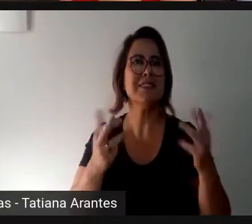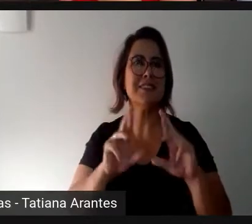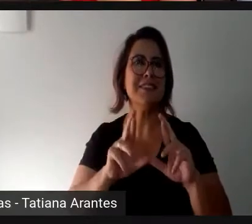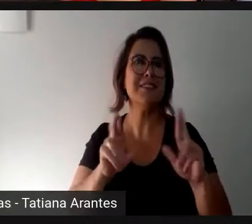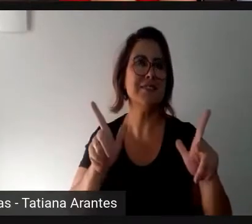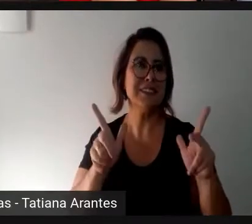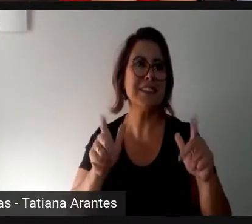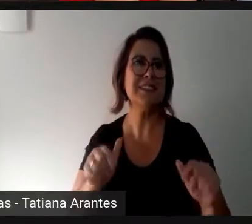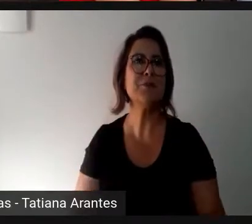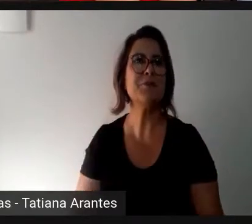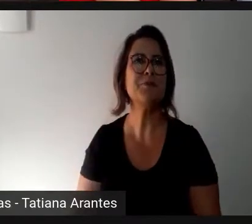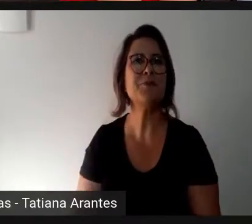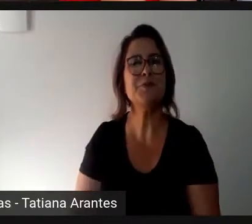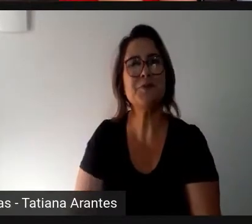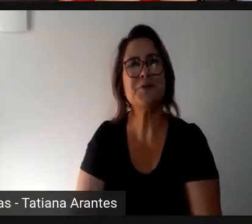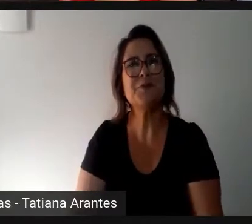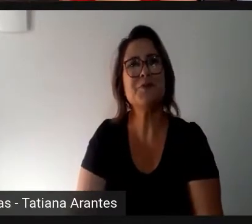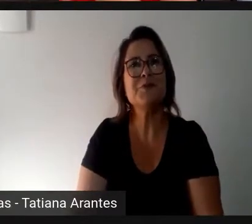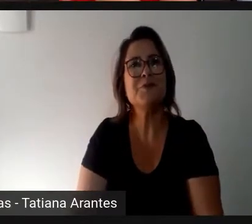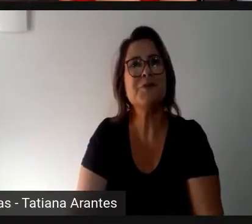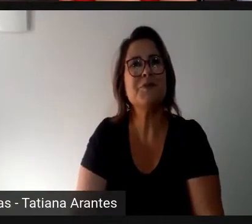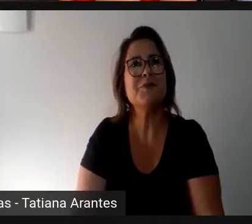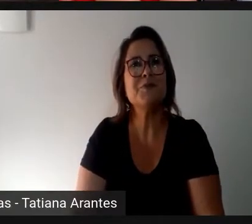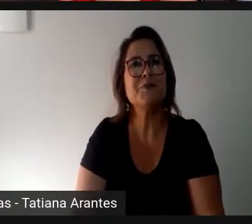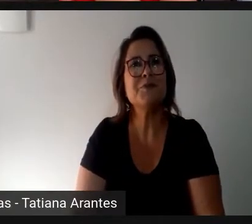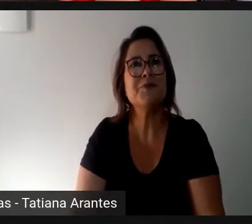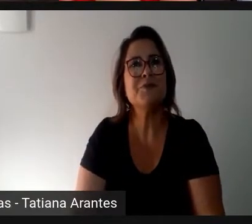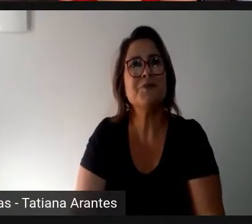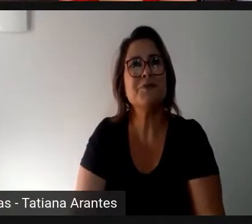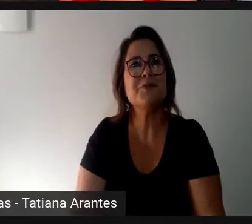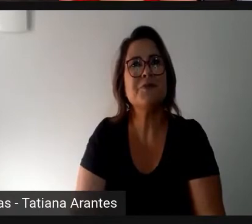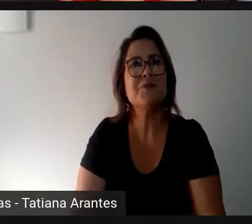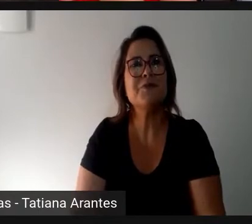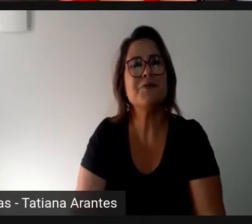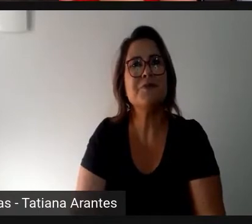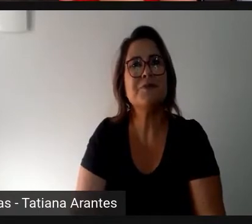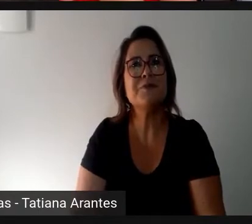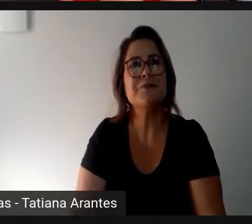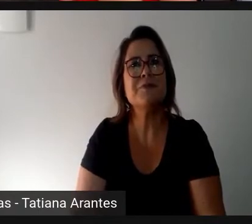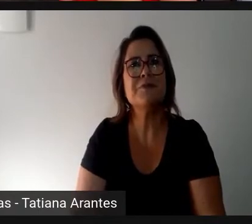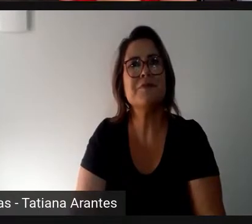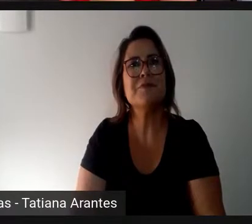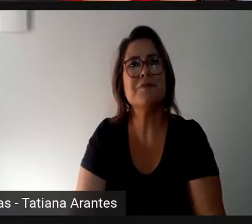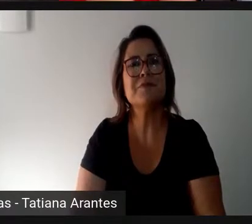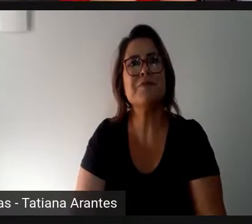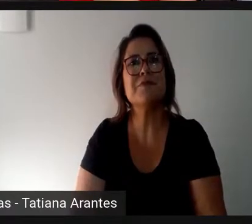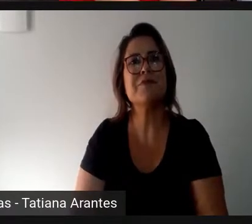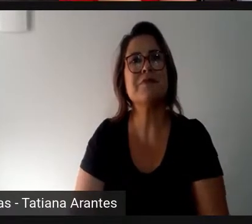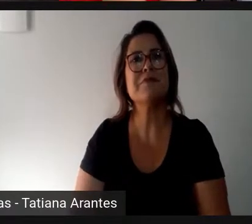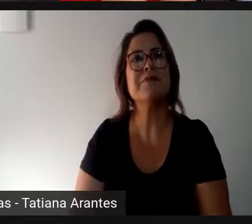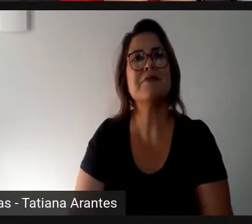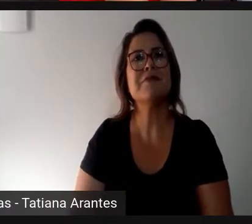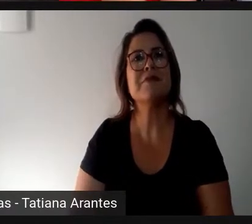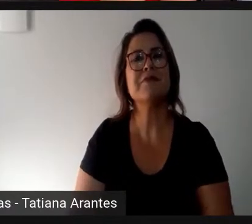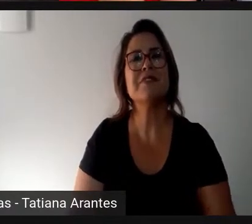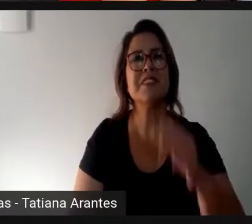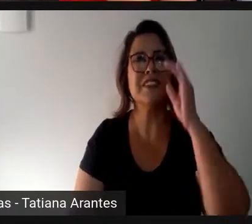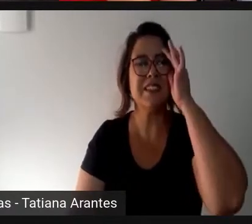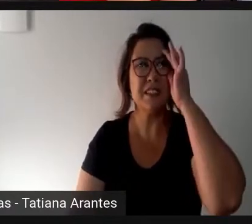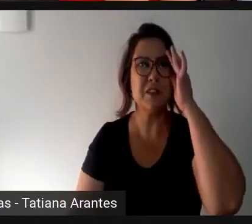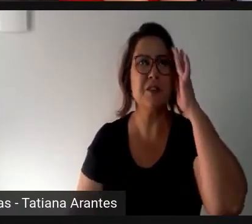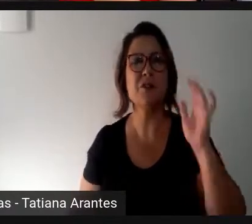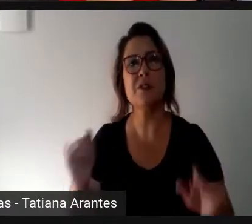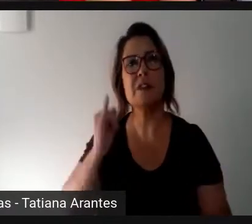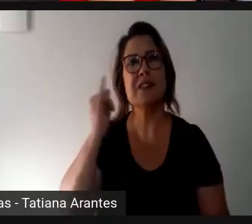Interessante. Vou aproveitar esse gancho, né, que o Dr. Rafael falou da norma, dos valores, né, imbuídos na